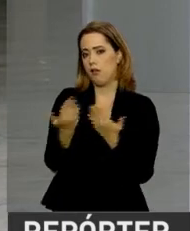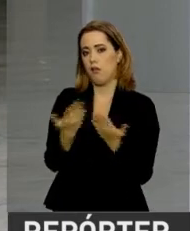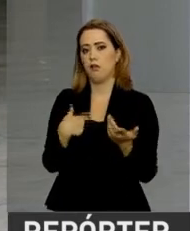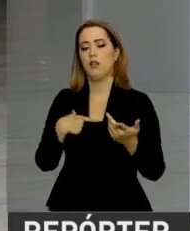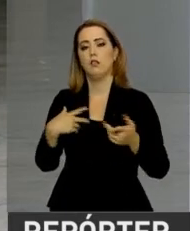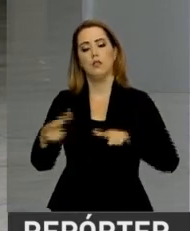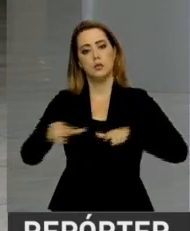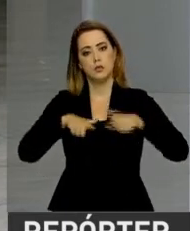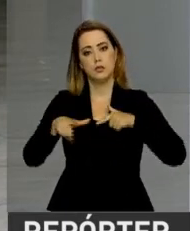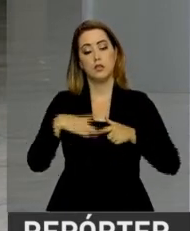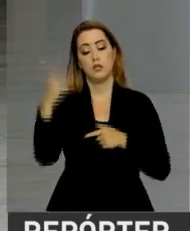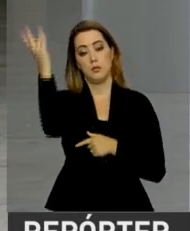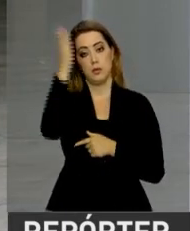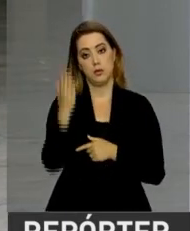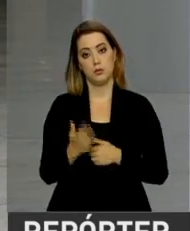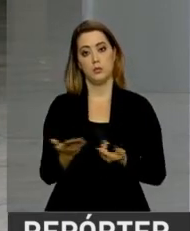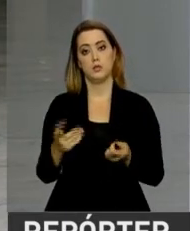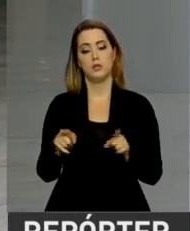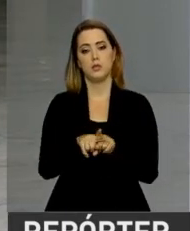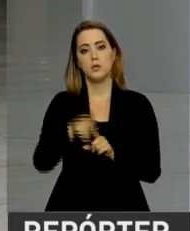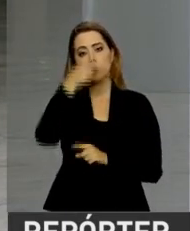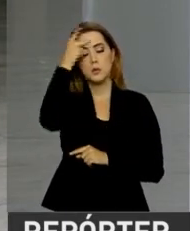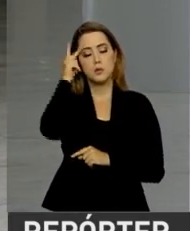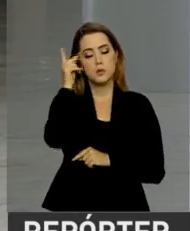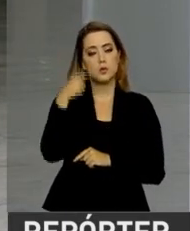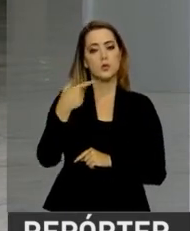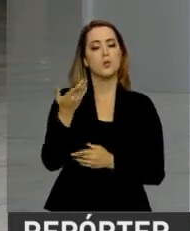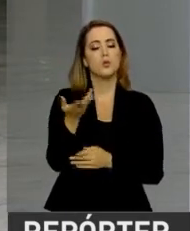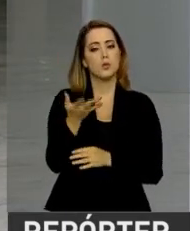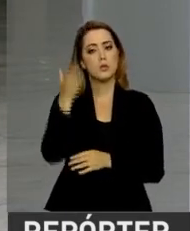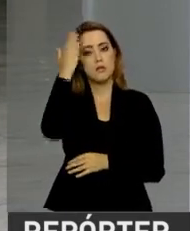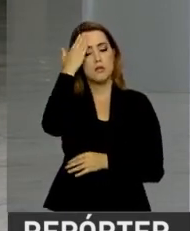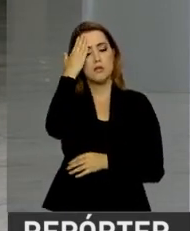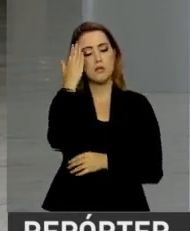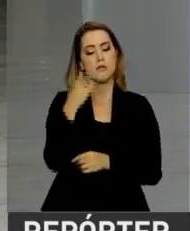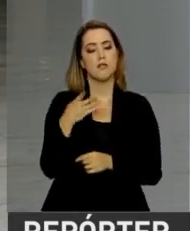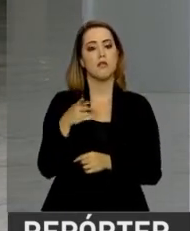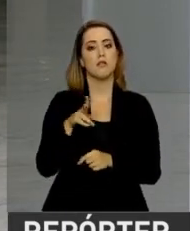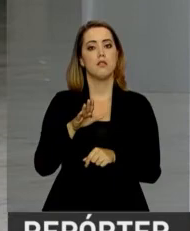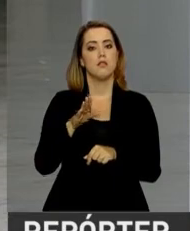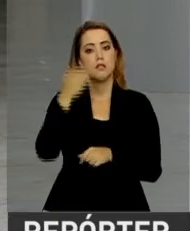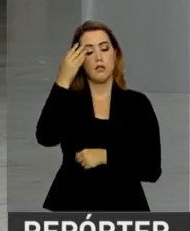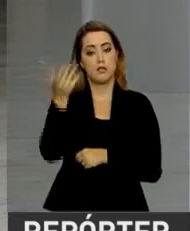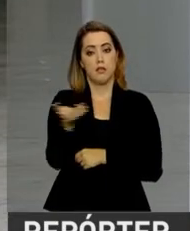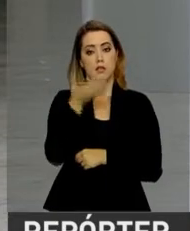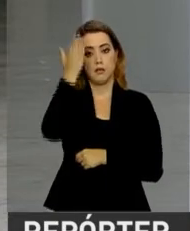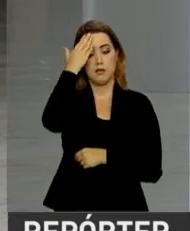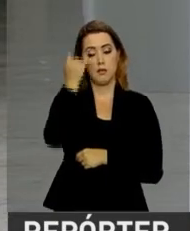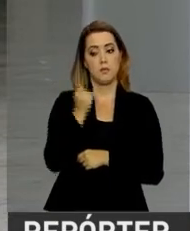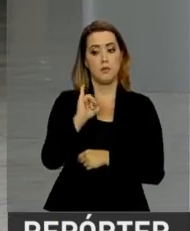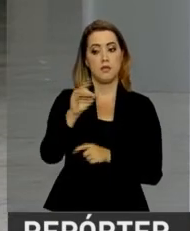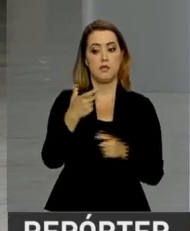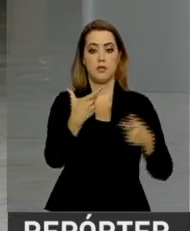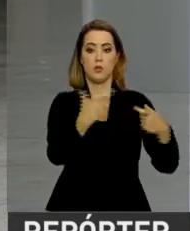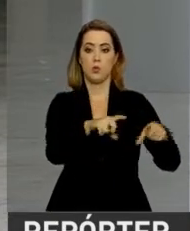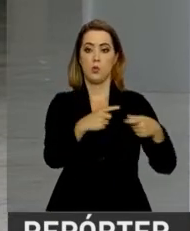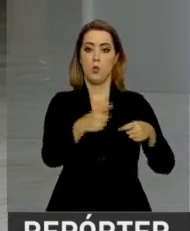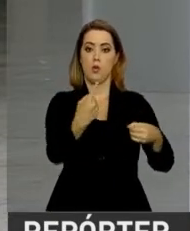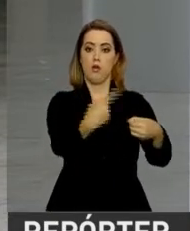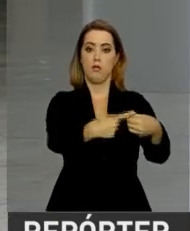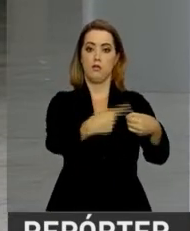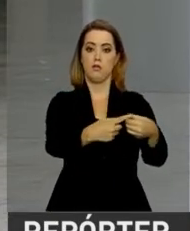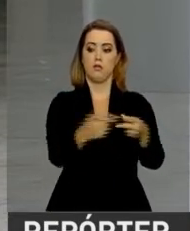permitem também a pessoas comuns trabalhadores pesquisarem por exemplo se na cidade ao lado onde residem